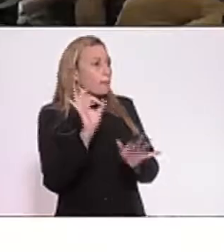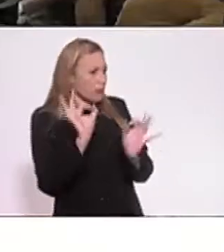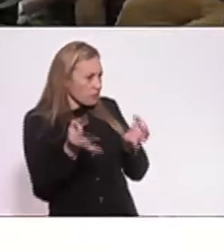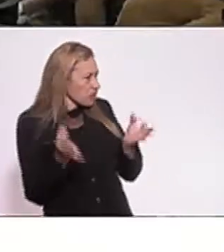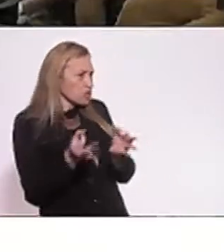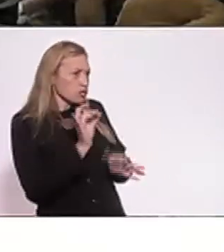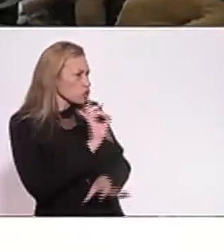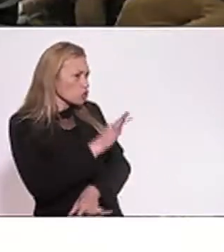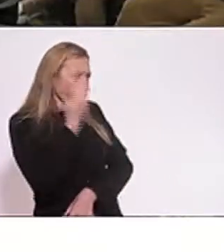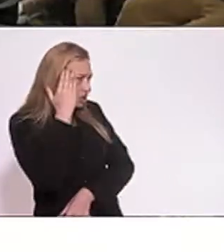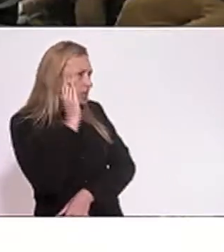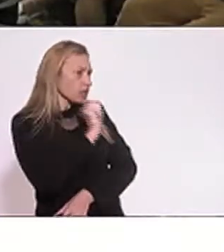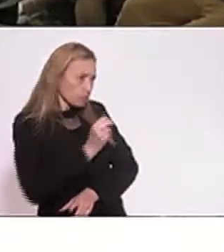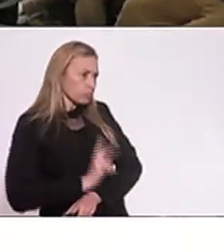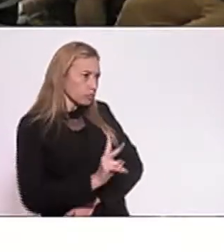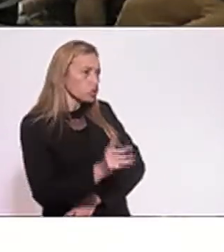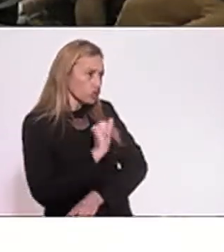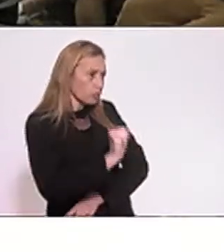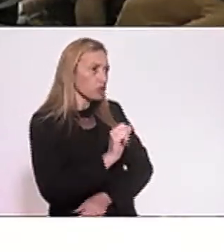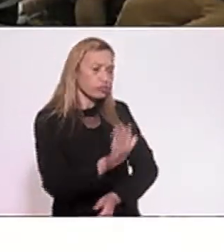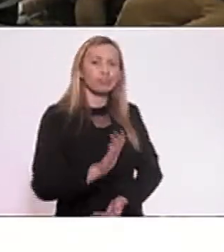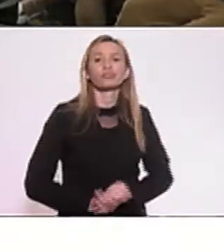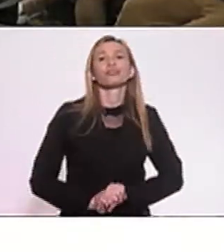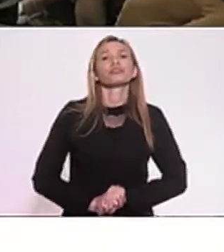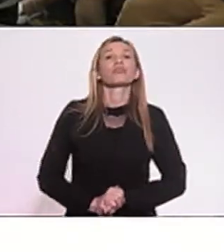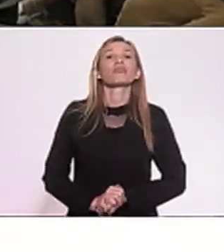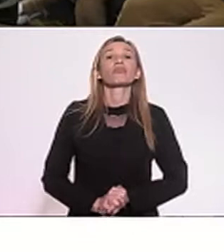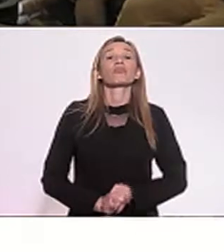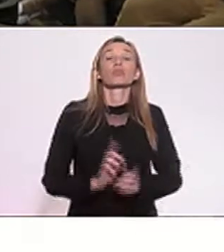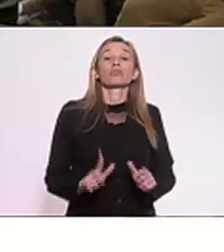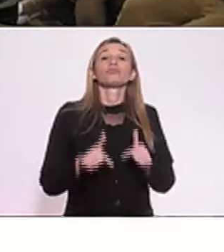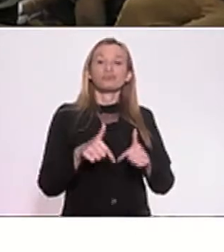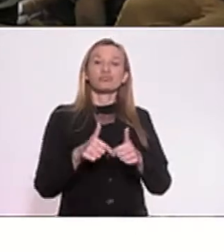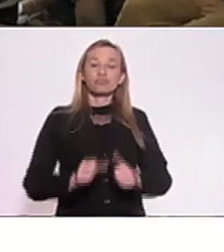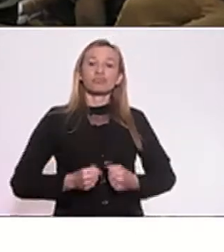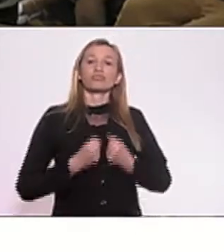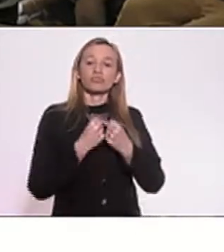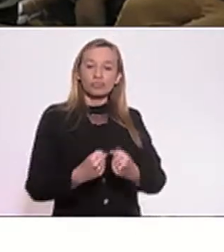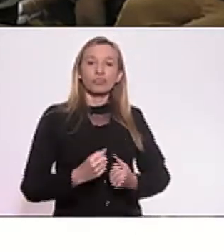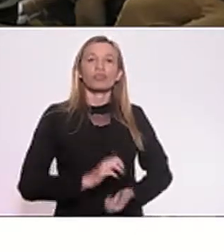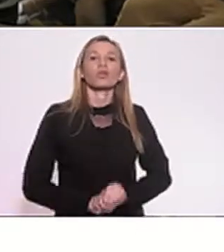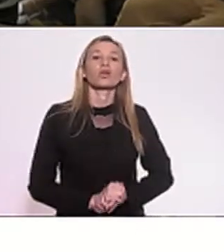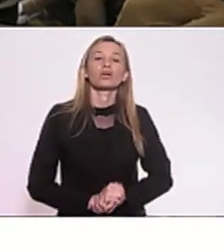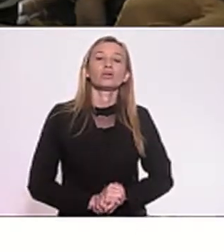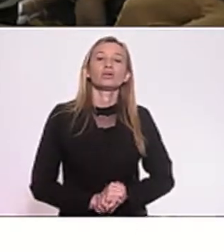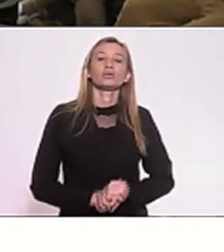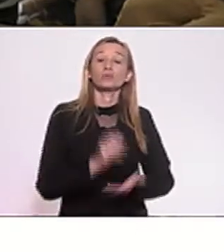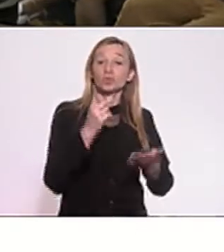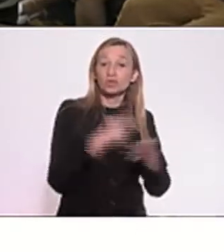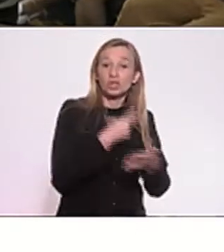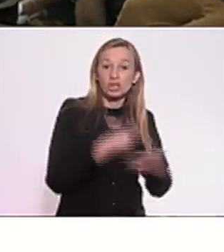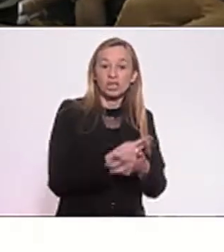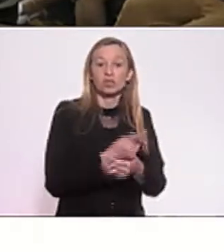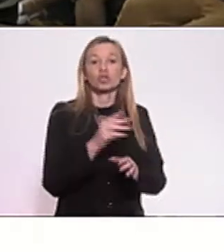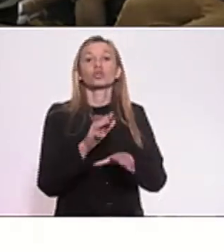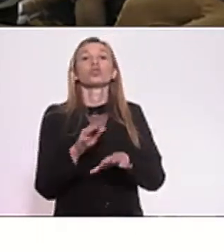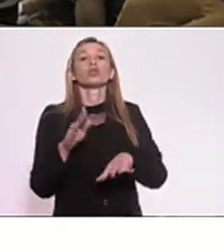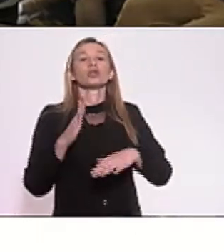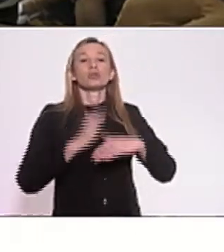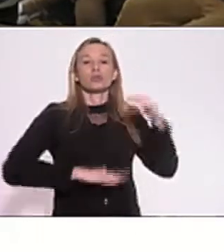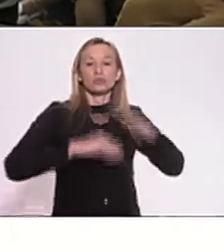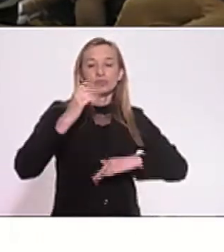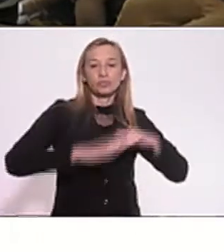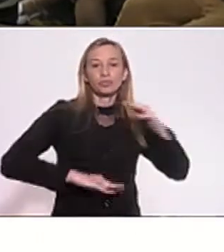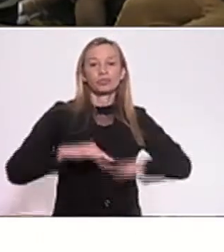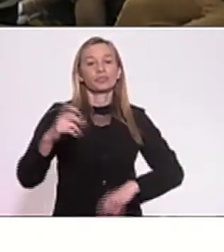compreender. Pode continuar. Obrigada. Atuar com mais firmeza em relação à negligência dos profissionais médicos e